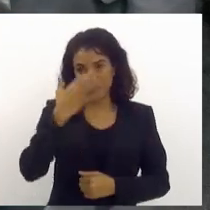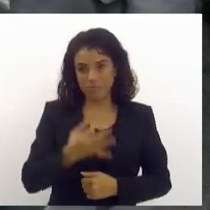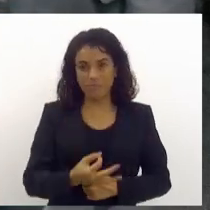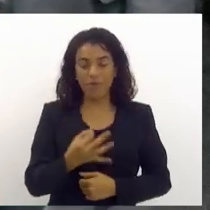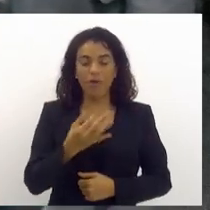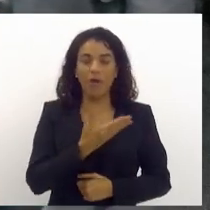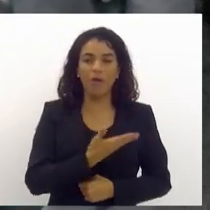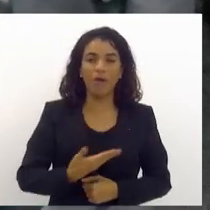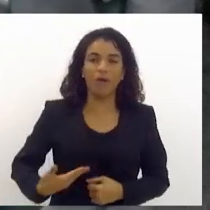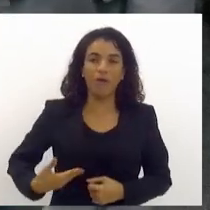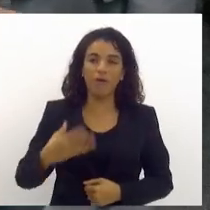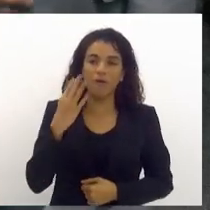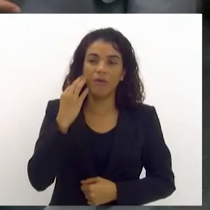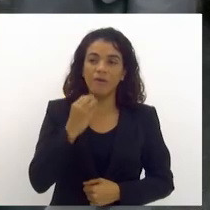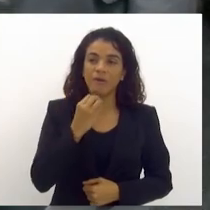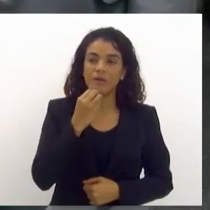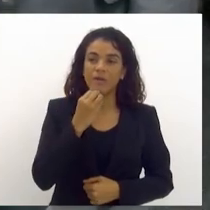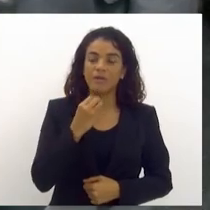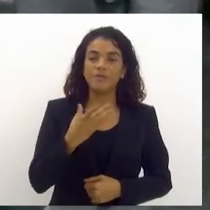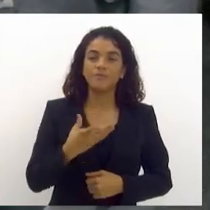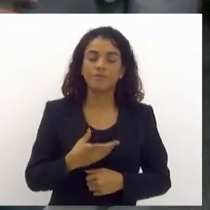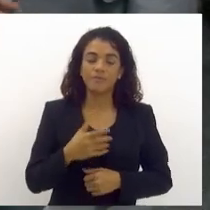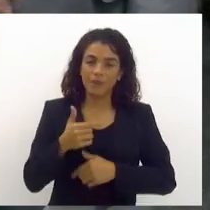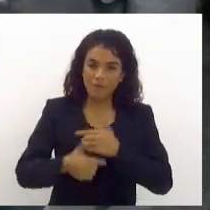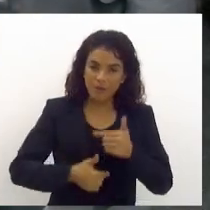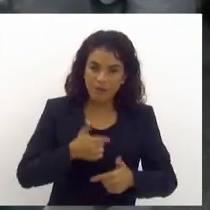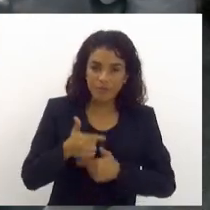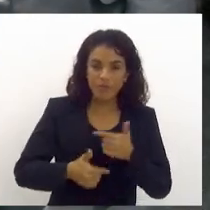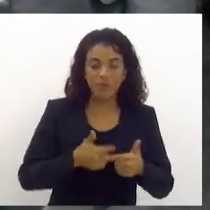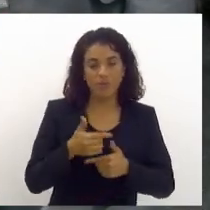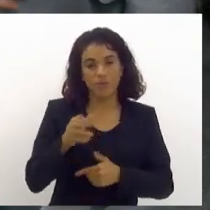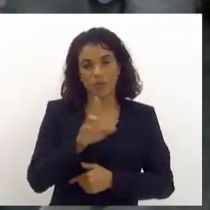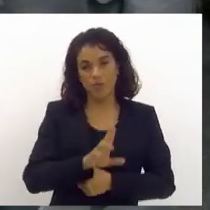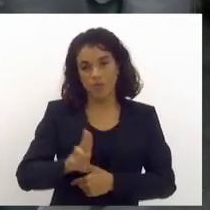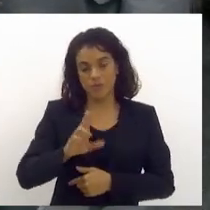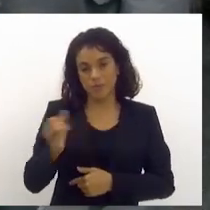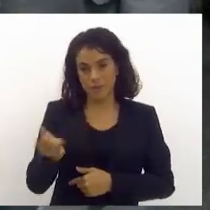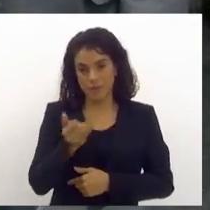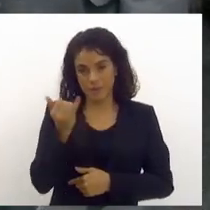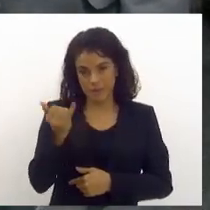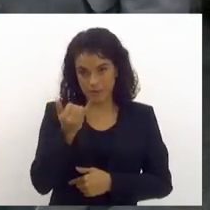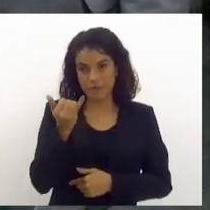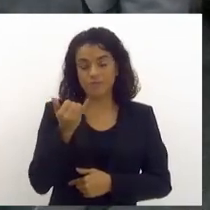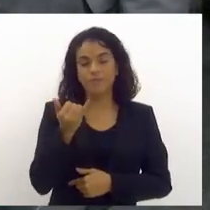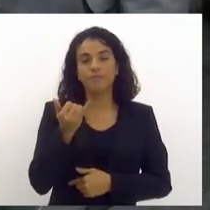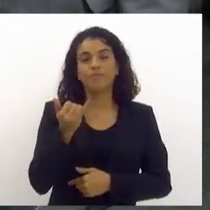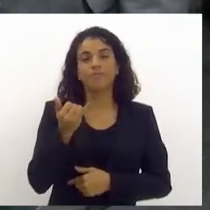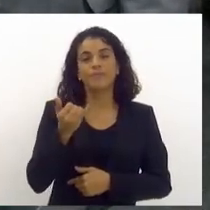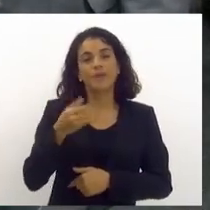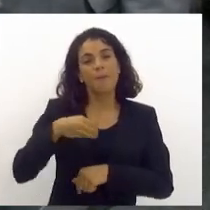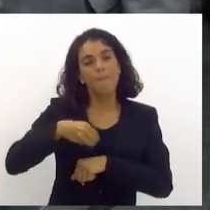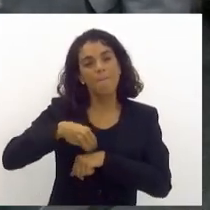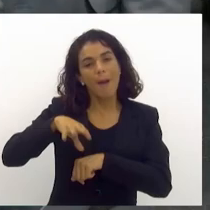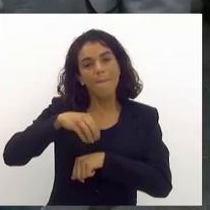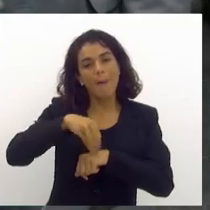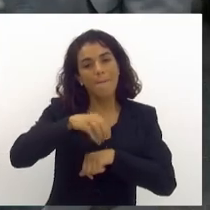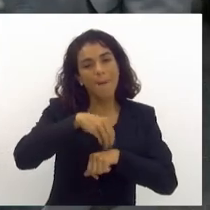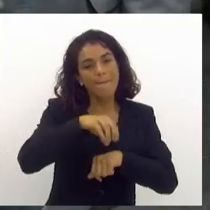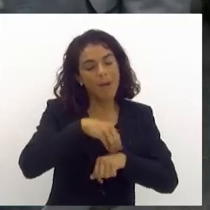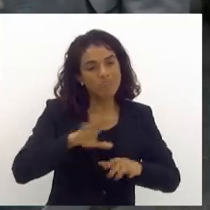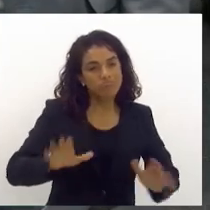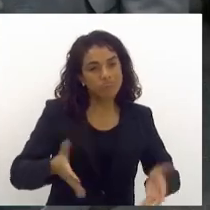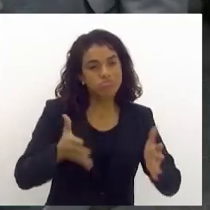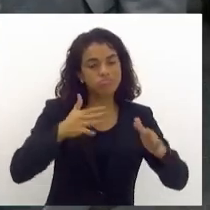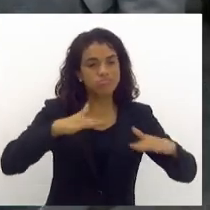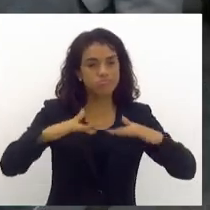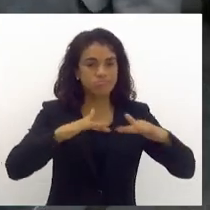o governador Cláudio Castro tem feito um uso importante, levando dinamismo para toda a região